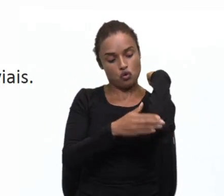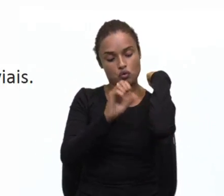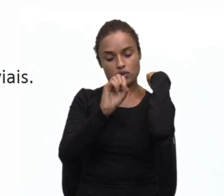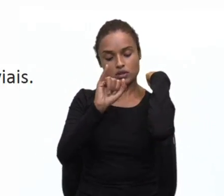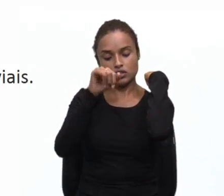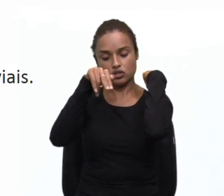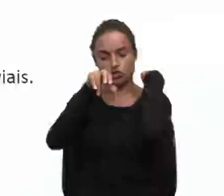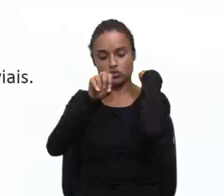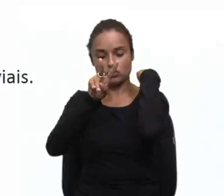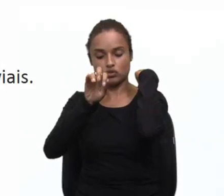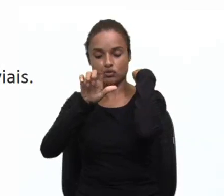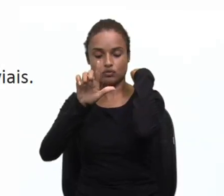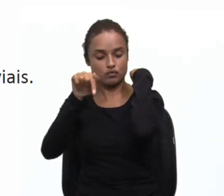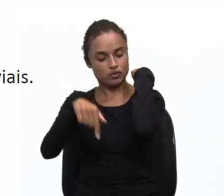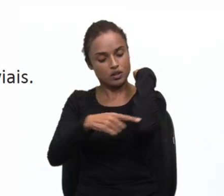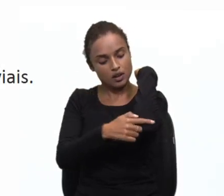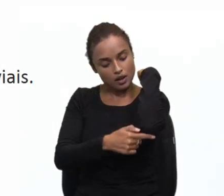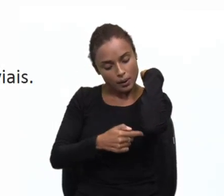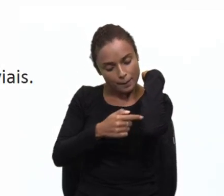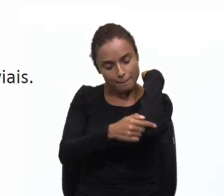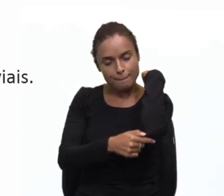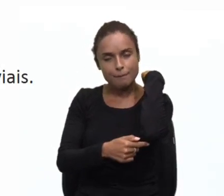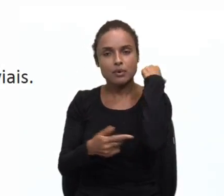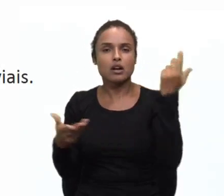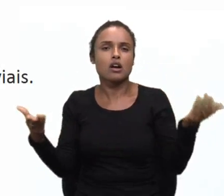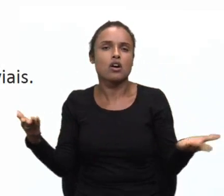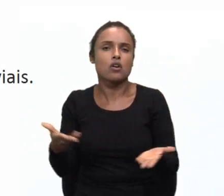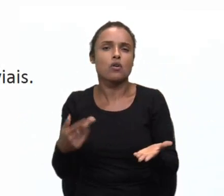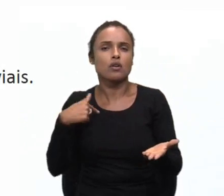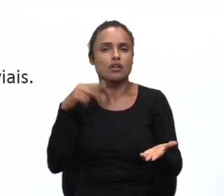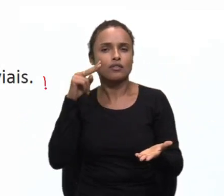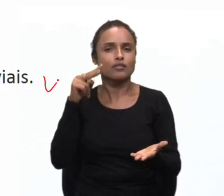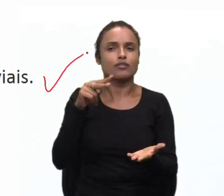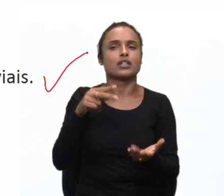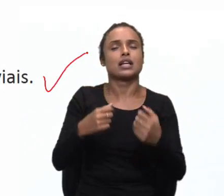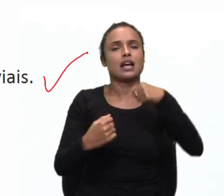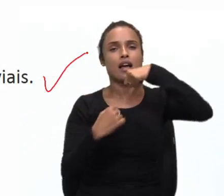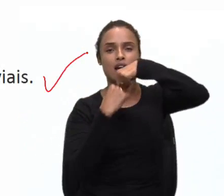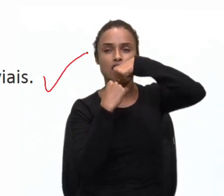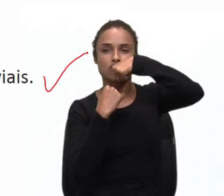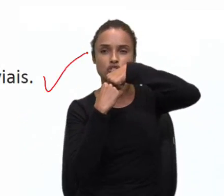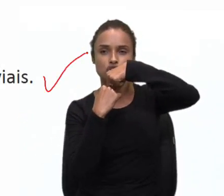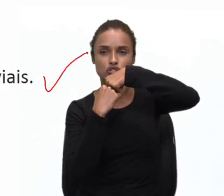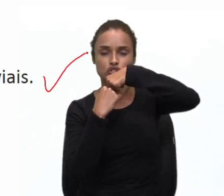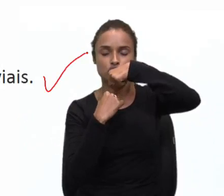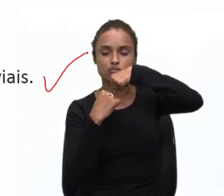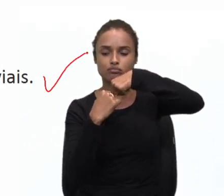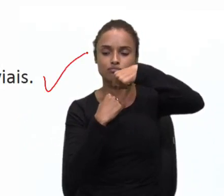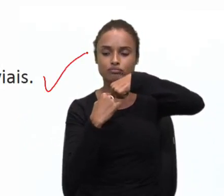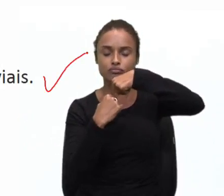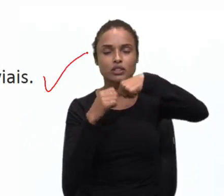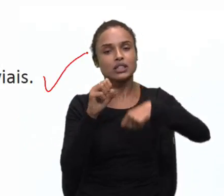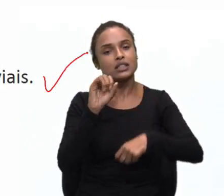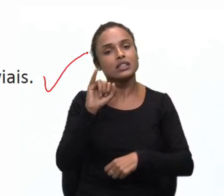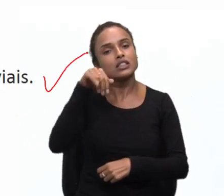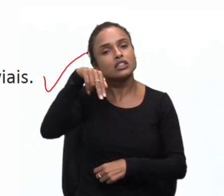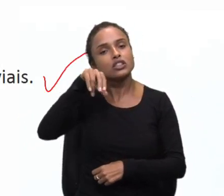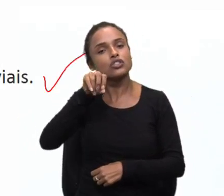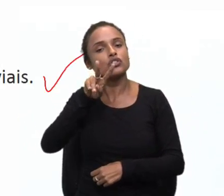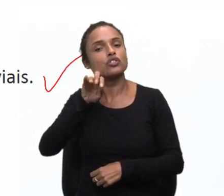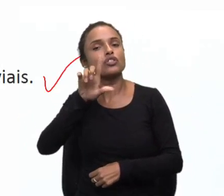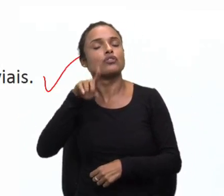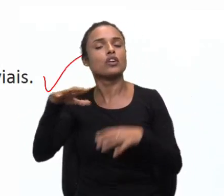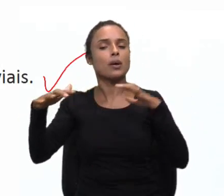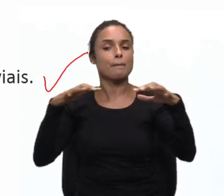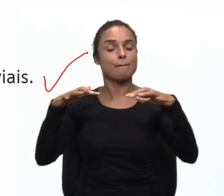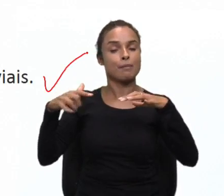sinovial. Movimentos realizados pelas articulações sinoviais. É o que a gente estava vendo até agora. Essa pergunta que vocês